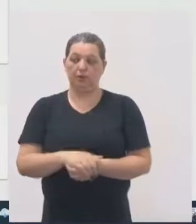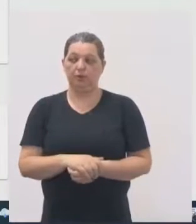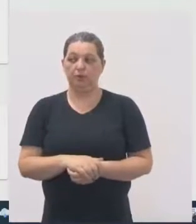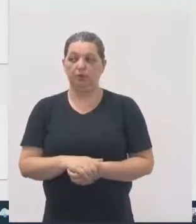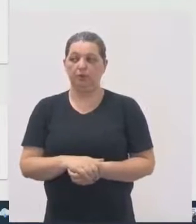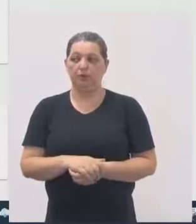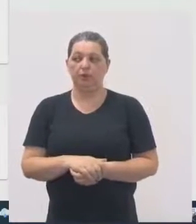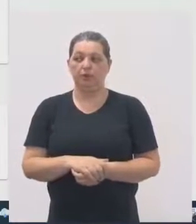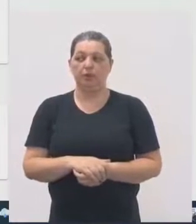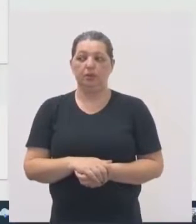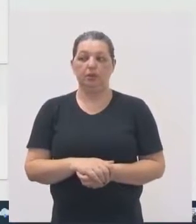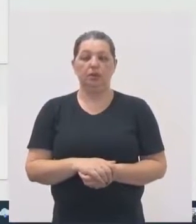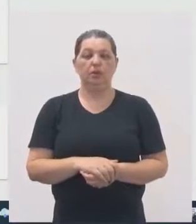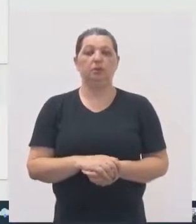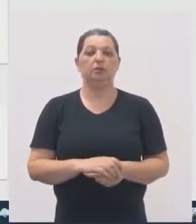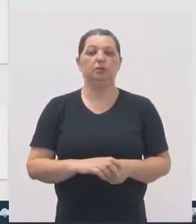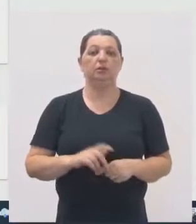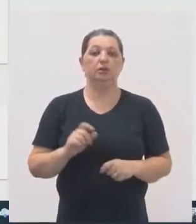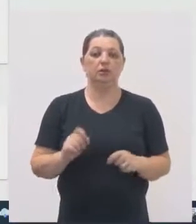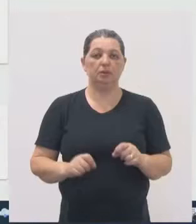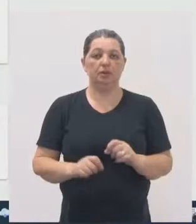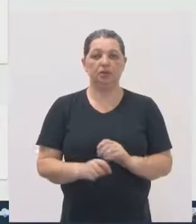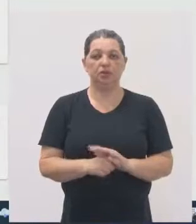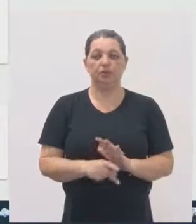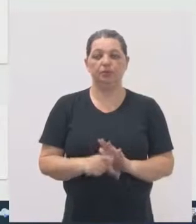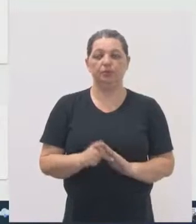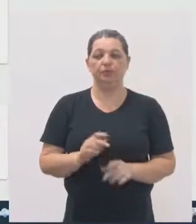do aplicativo.